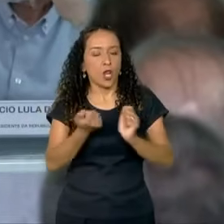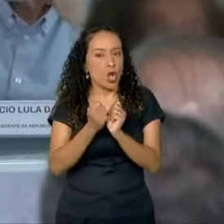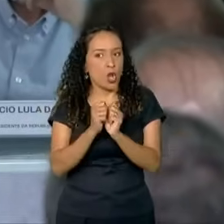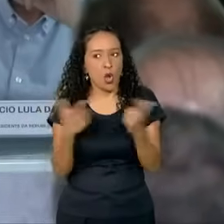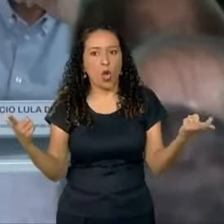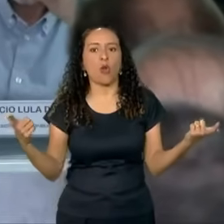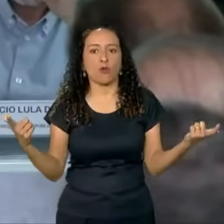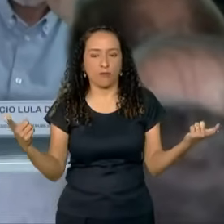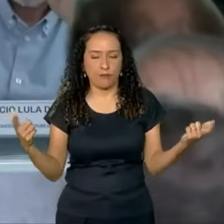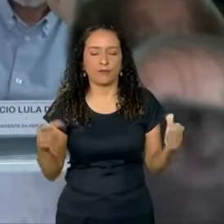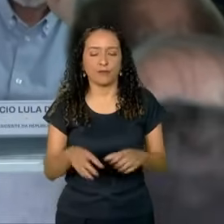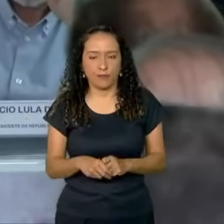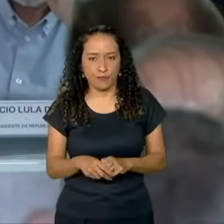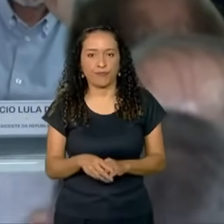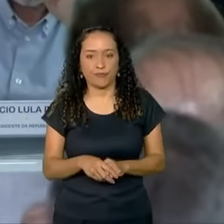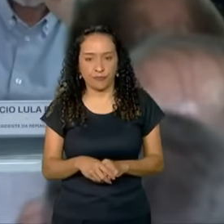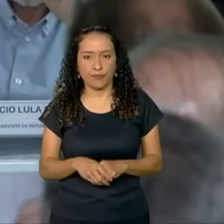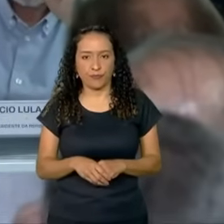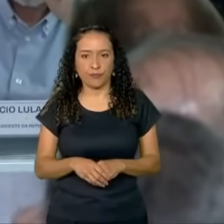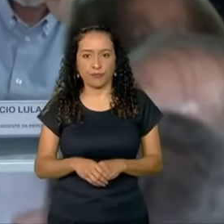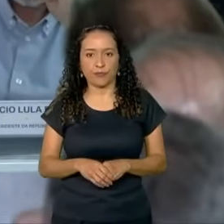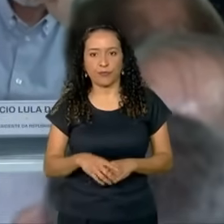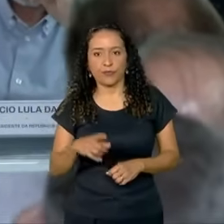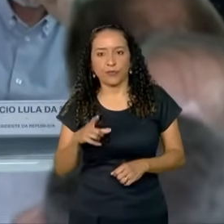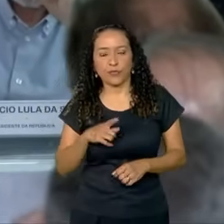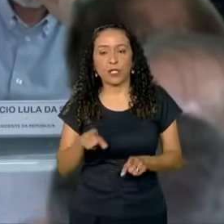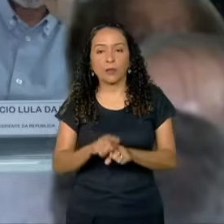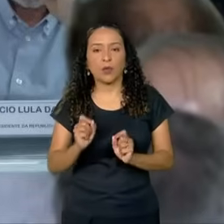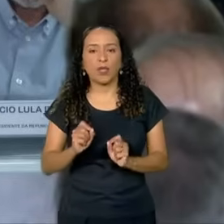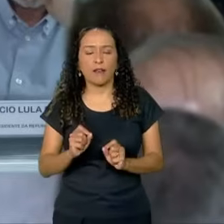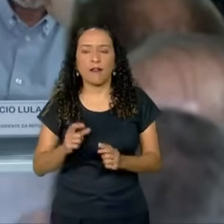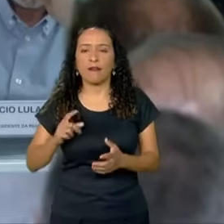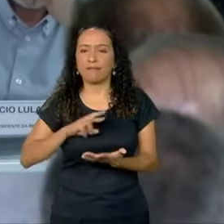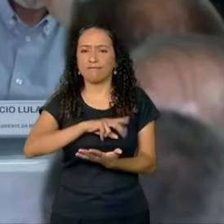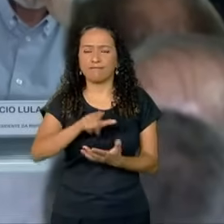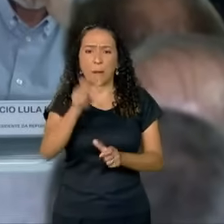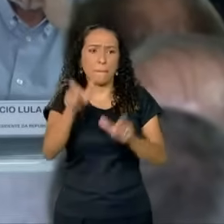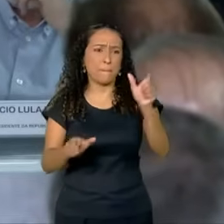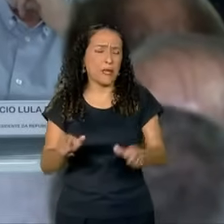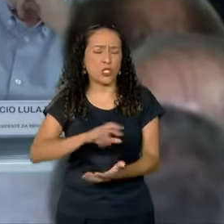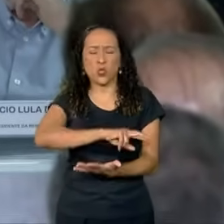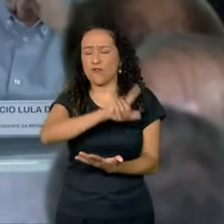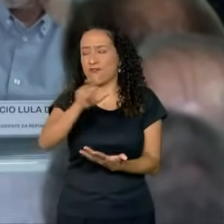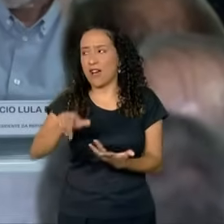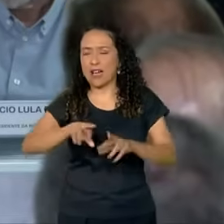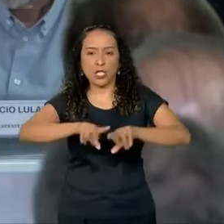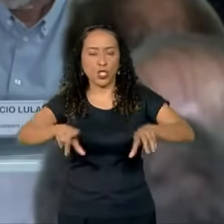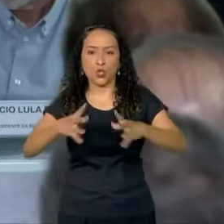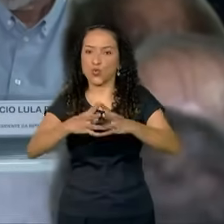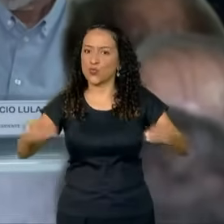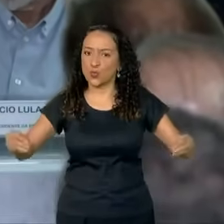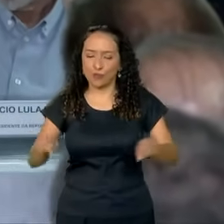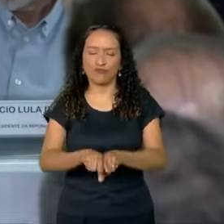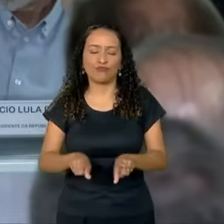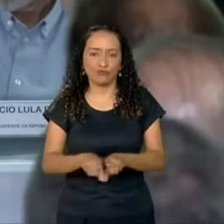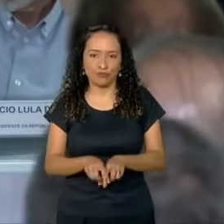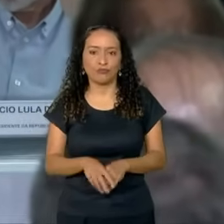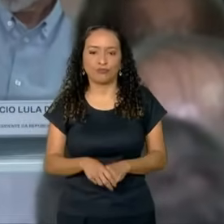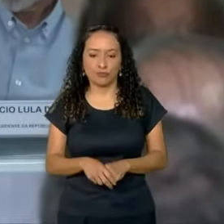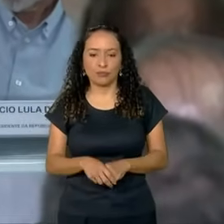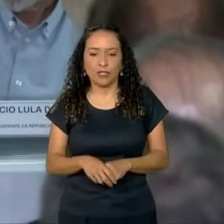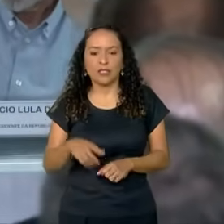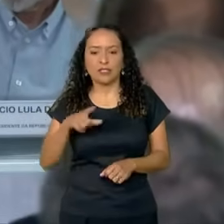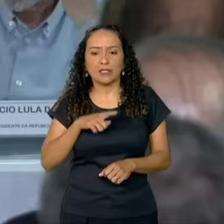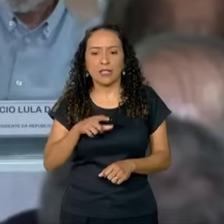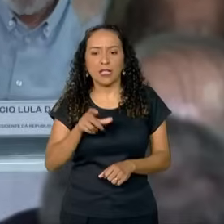mitigação. A gente tem ainda muitos desaparecidos, 100 desaparecidos, mas eu insisto, passar na próxima lâmina tem